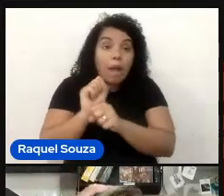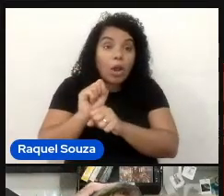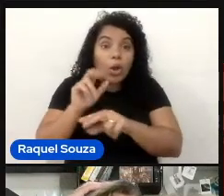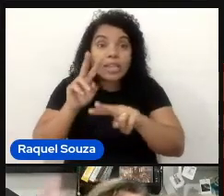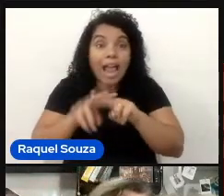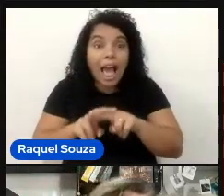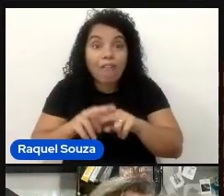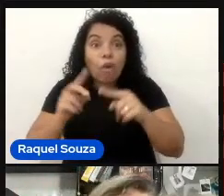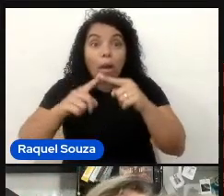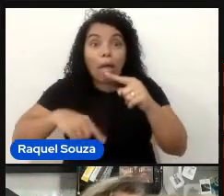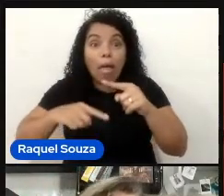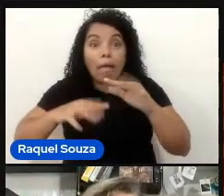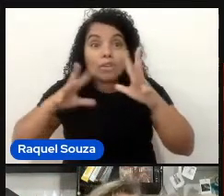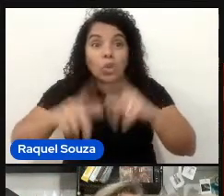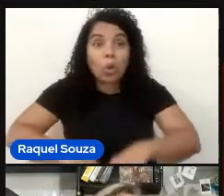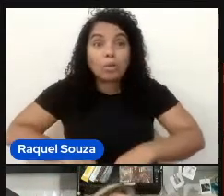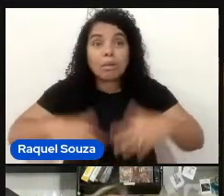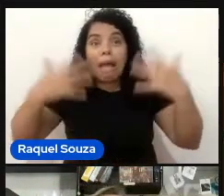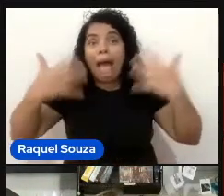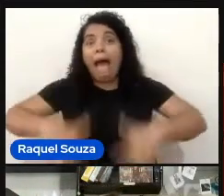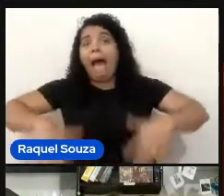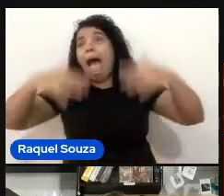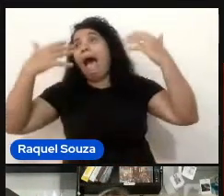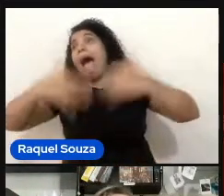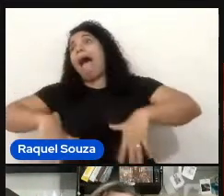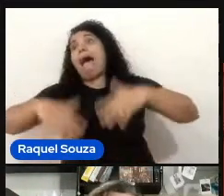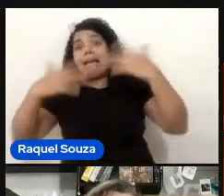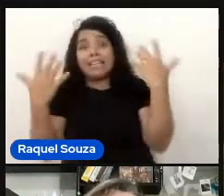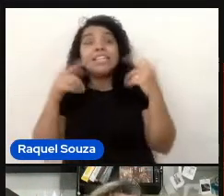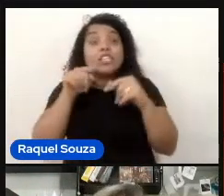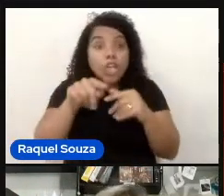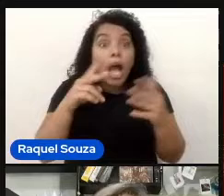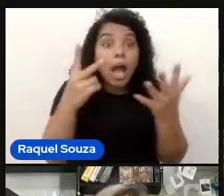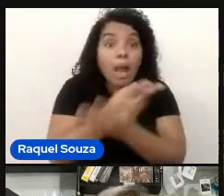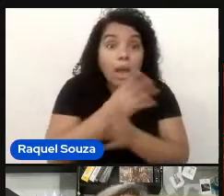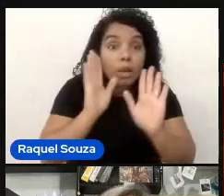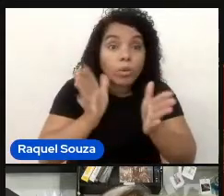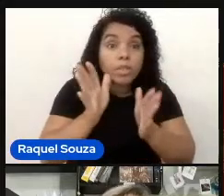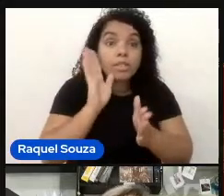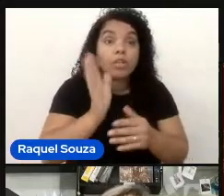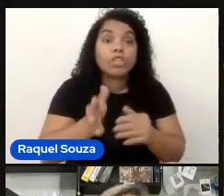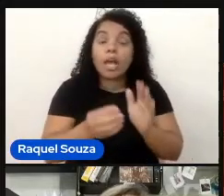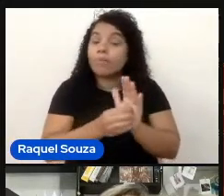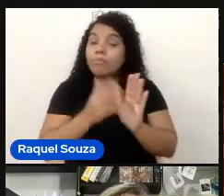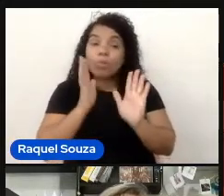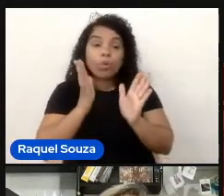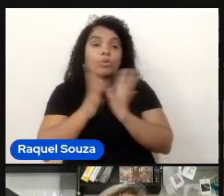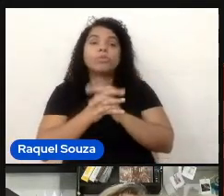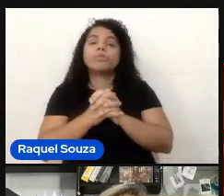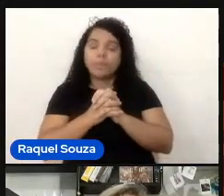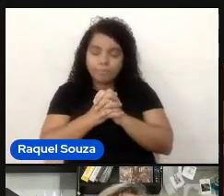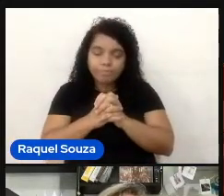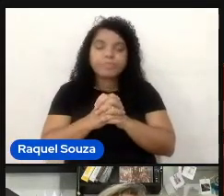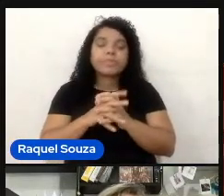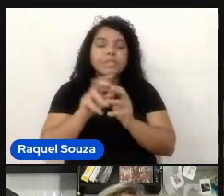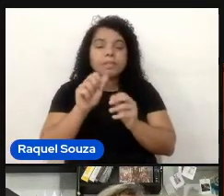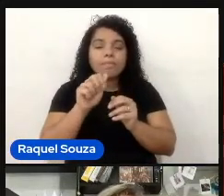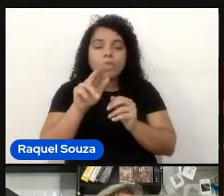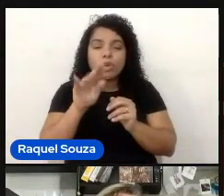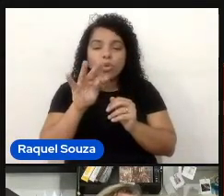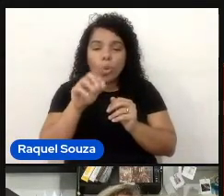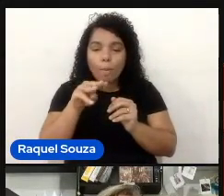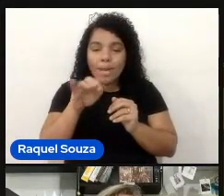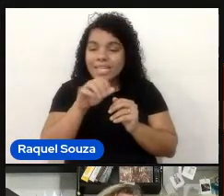tudo, quebrou desespero. tudo. Exato, exatamente, já aconteceu muito. Então eu acho que a automação ela é super